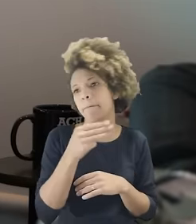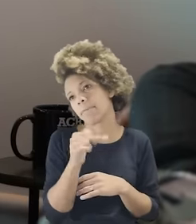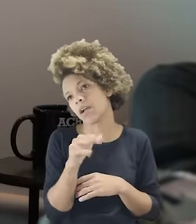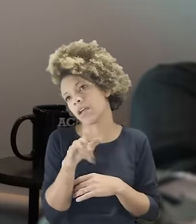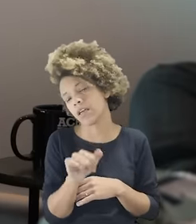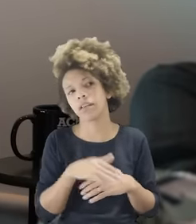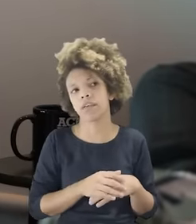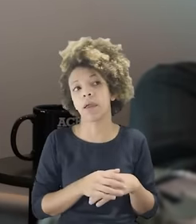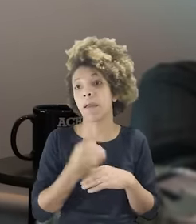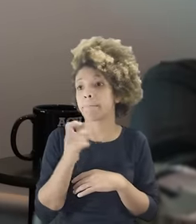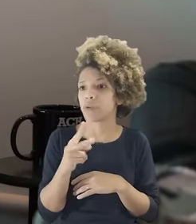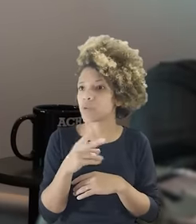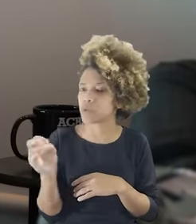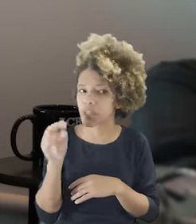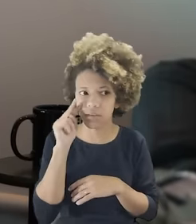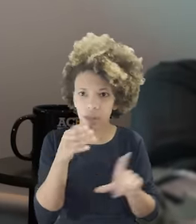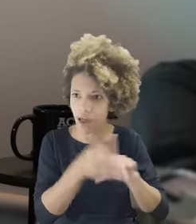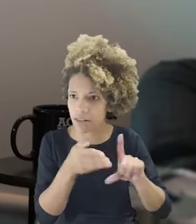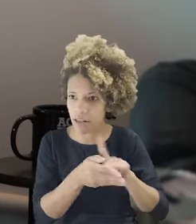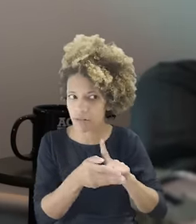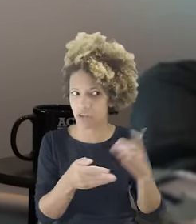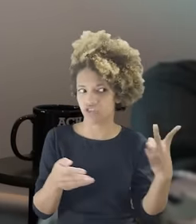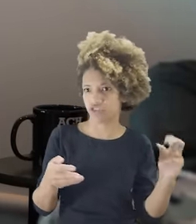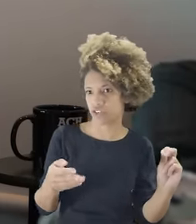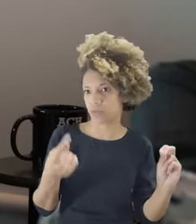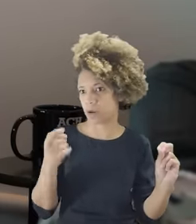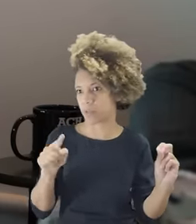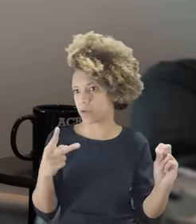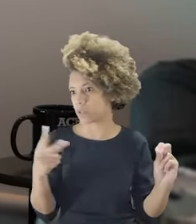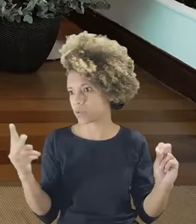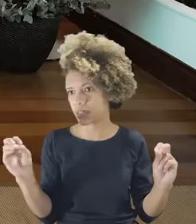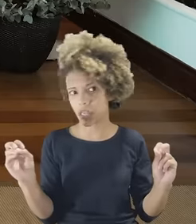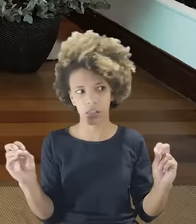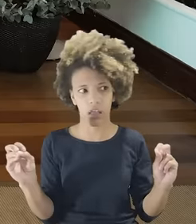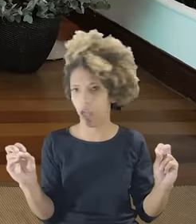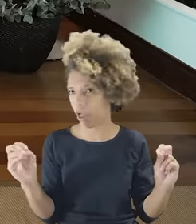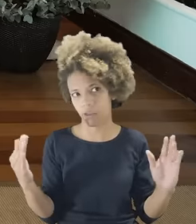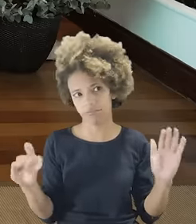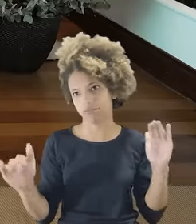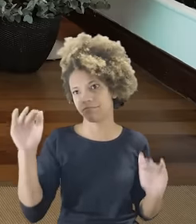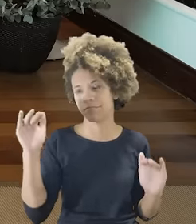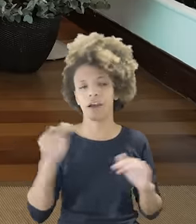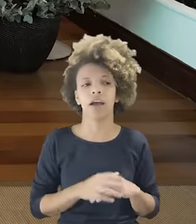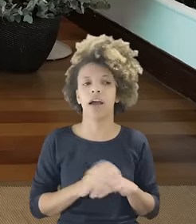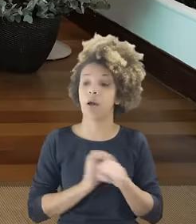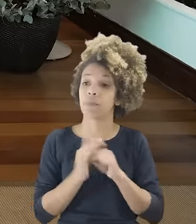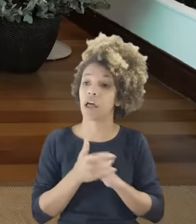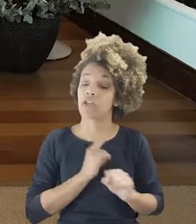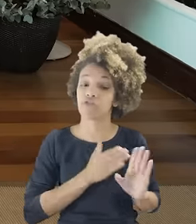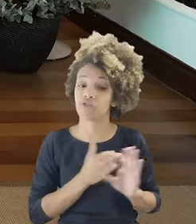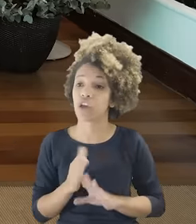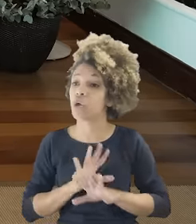o primeiro vídeo da Marlene ele deu 1200 visualizações caramba de 20 para 1.200 é honra e aí o na pandemia